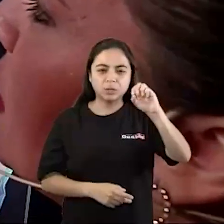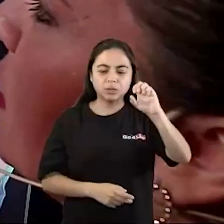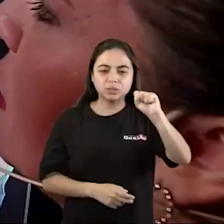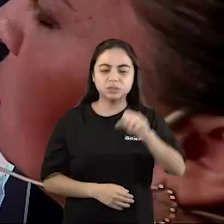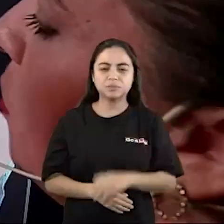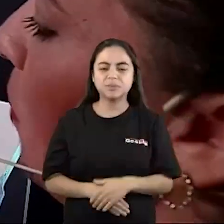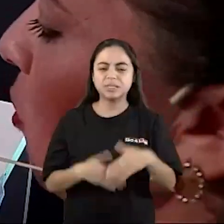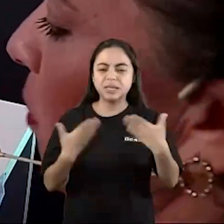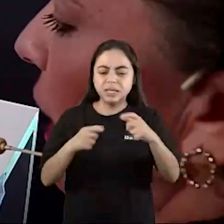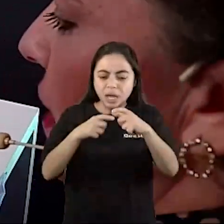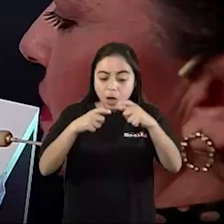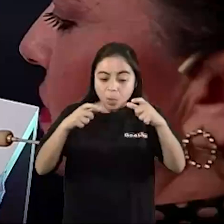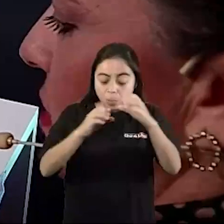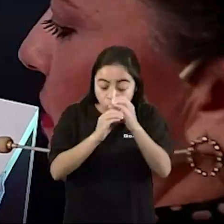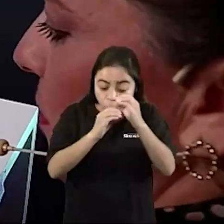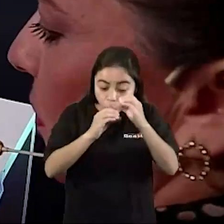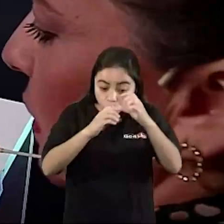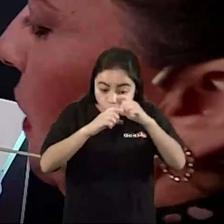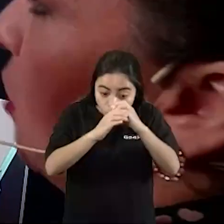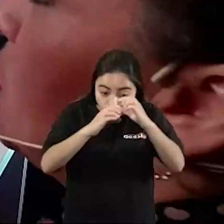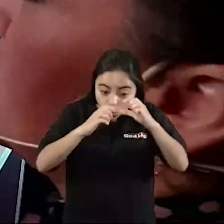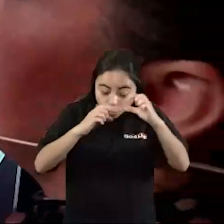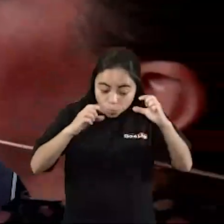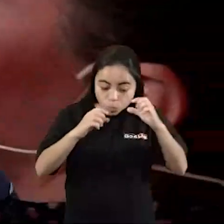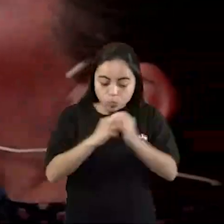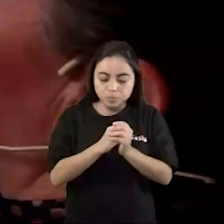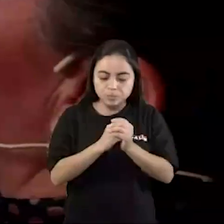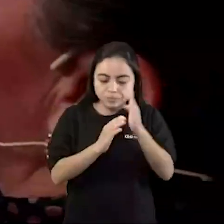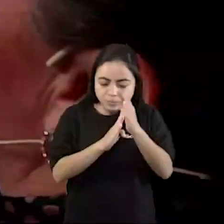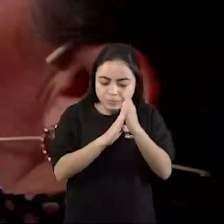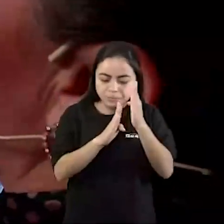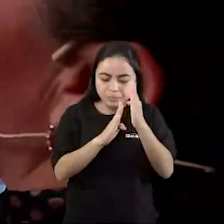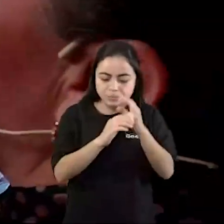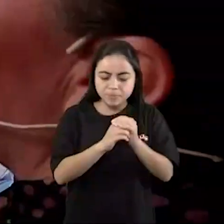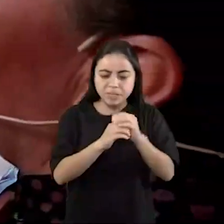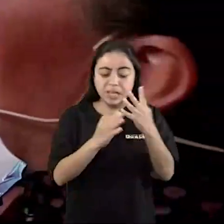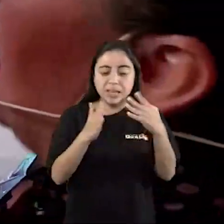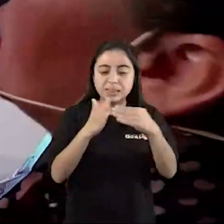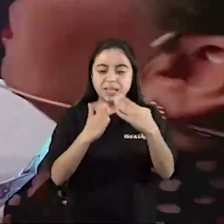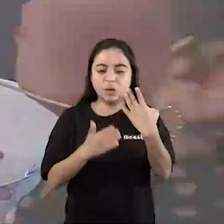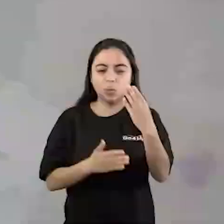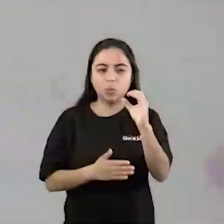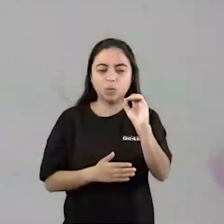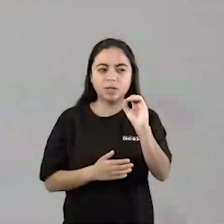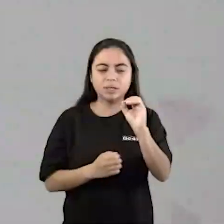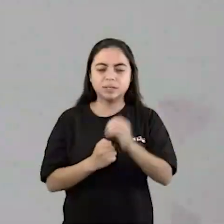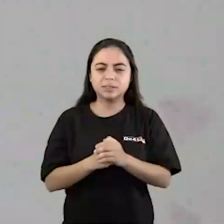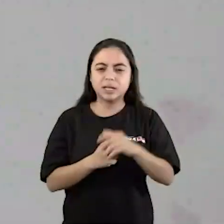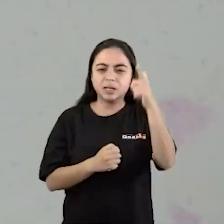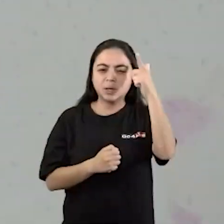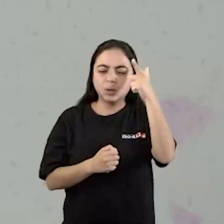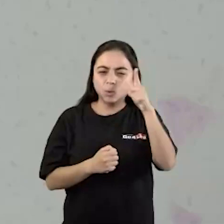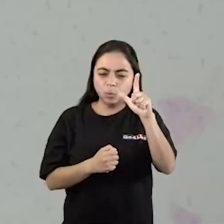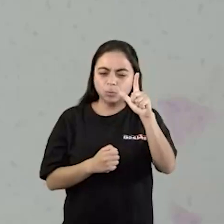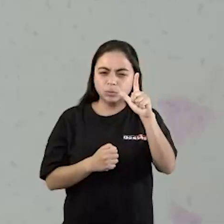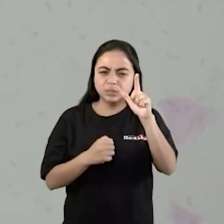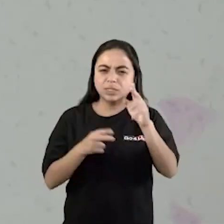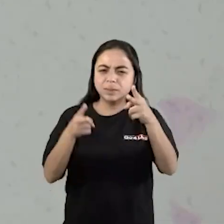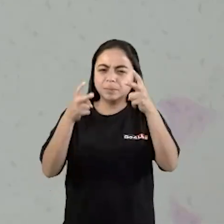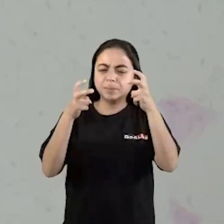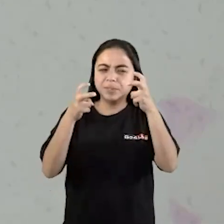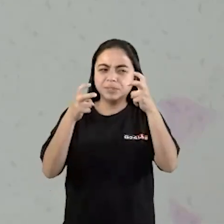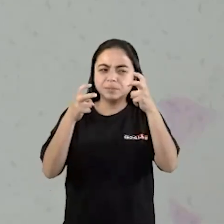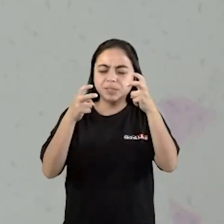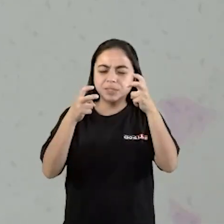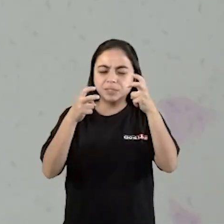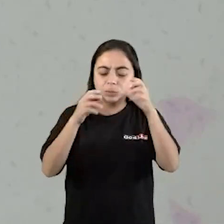aí, aumentando um pouco mais, na objetiva de 40, a gente consegue perceber